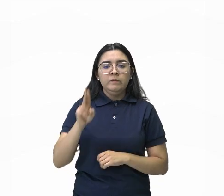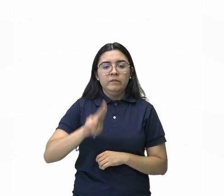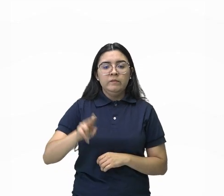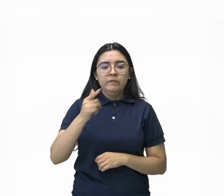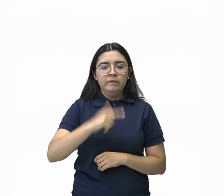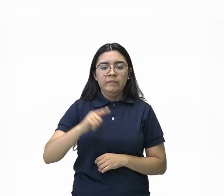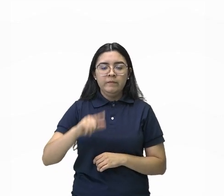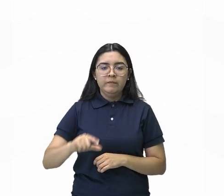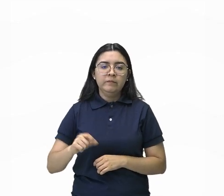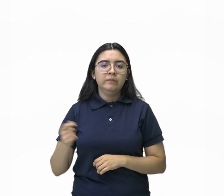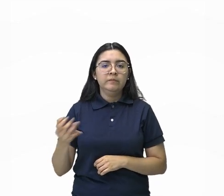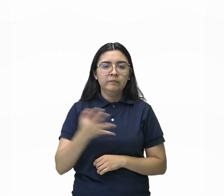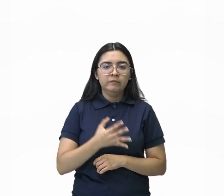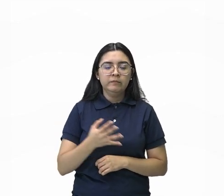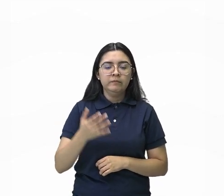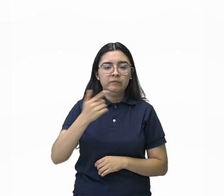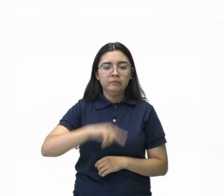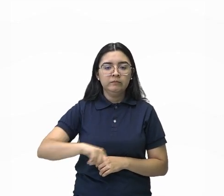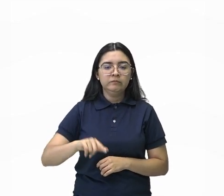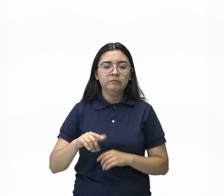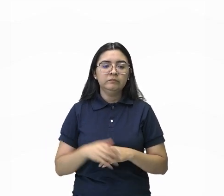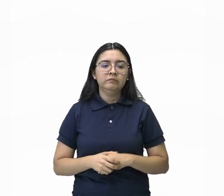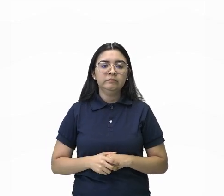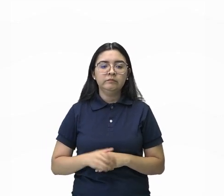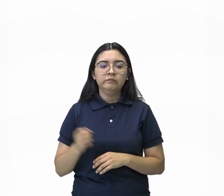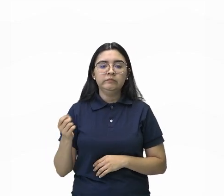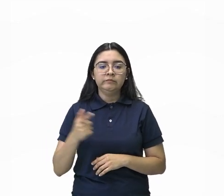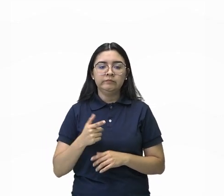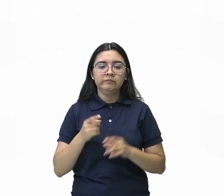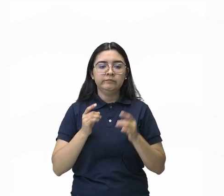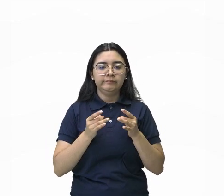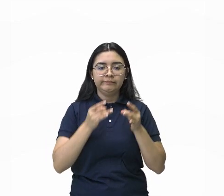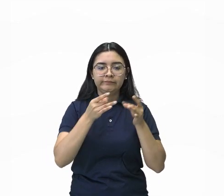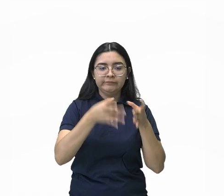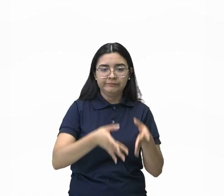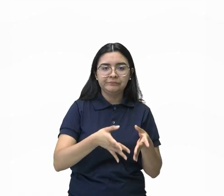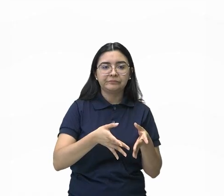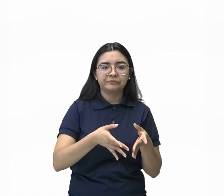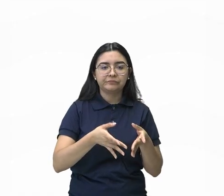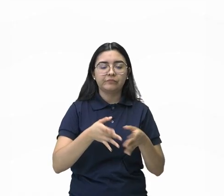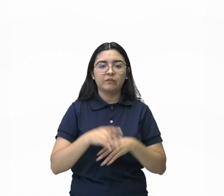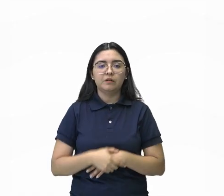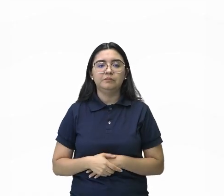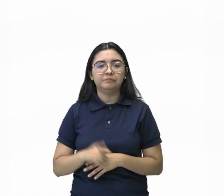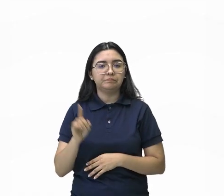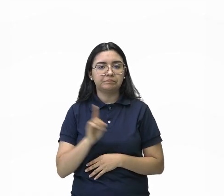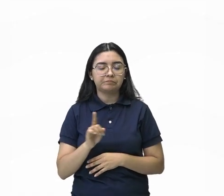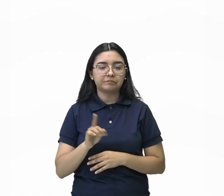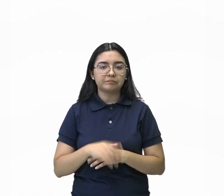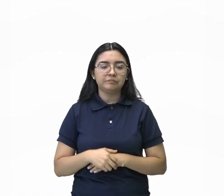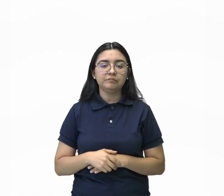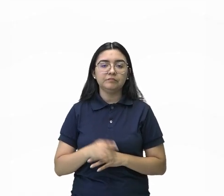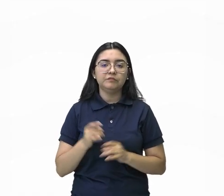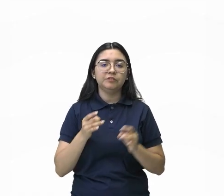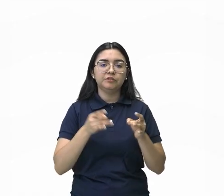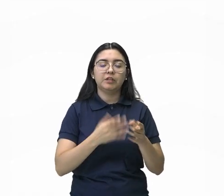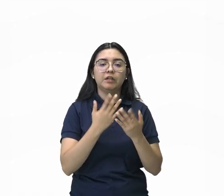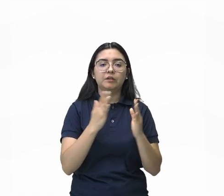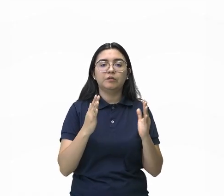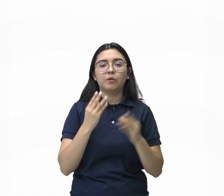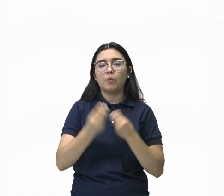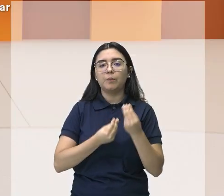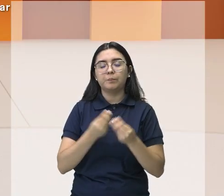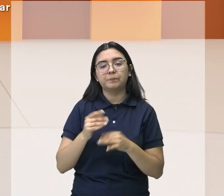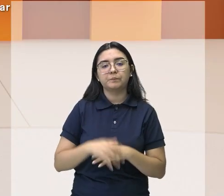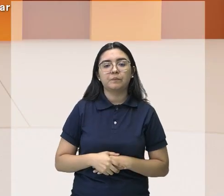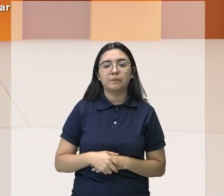e renovados, em vez de serem simplesmente descartados da natureza. Como assim?